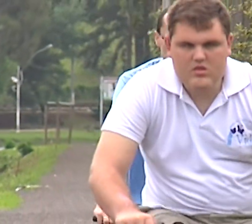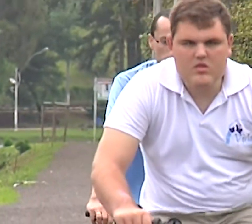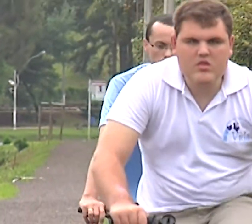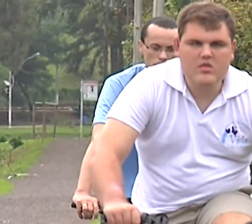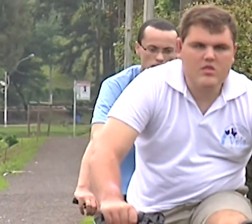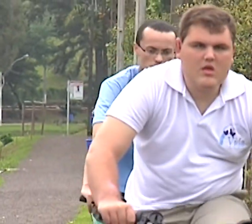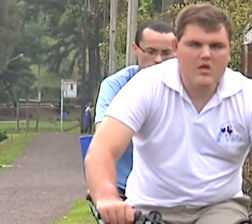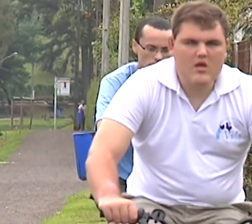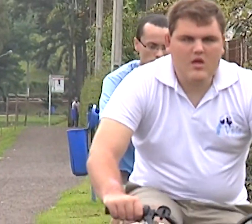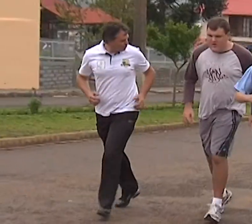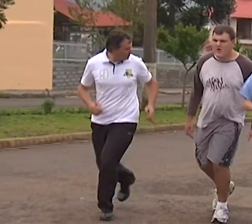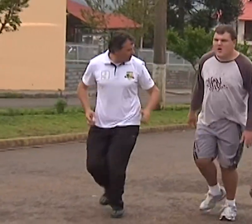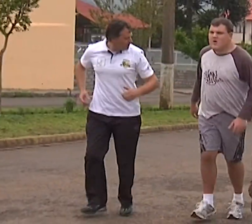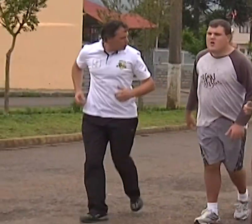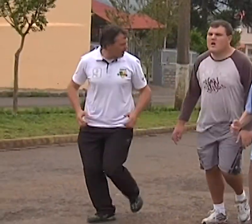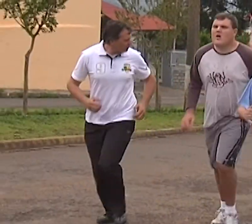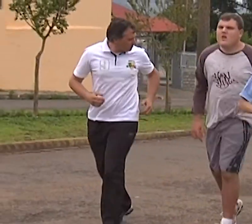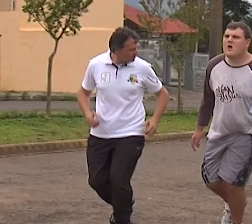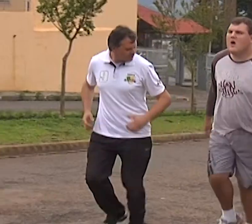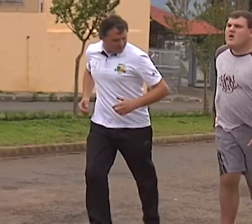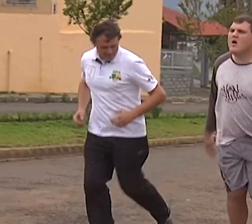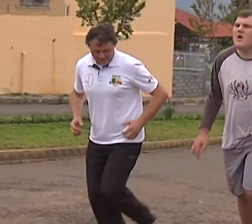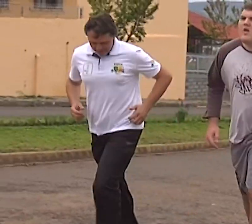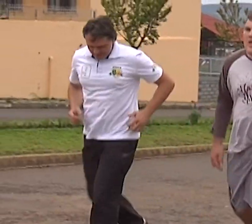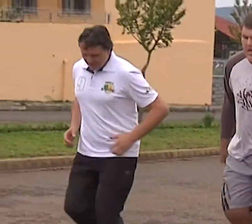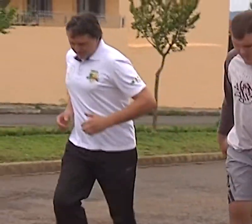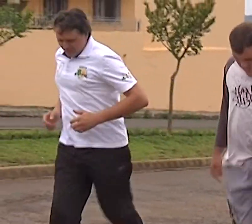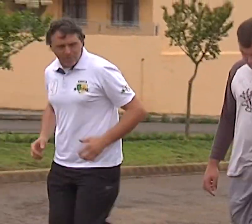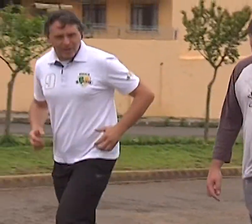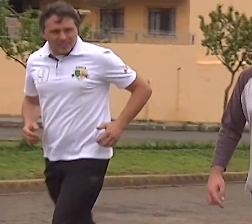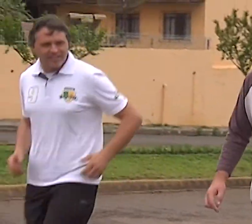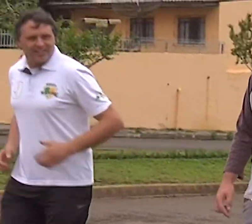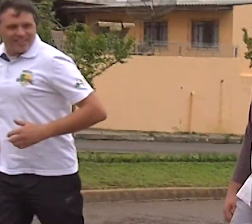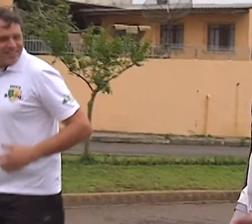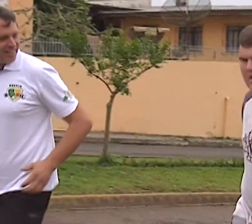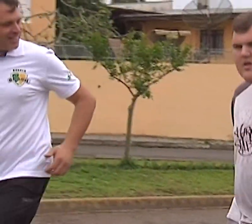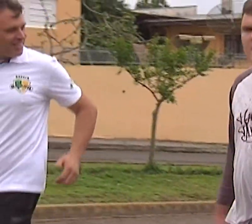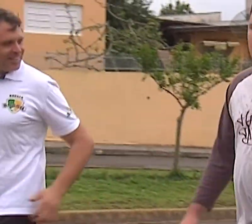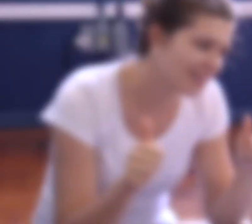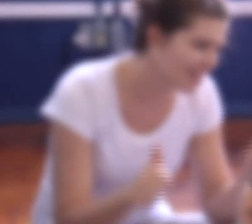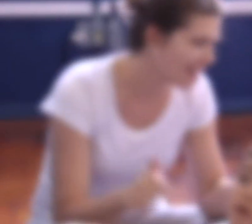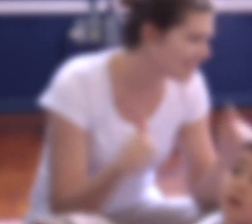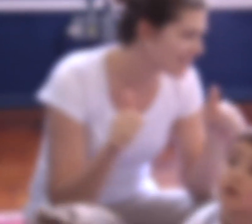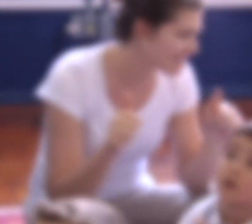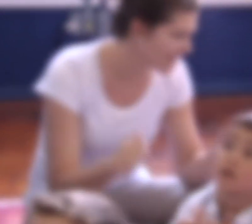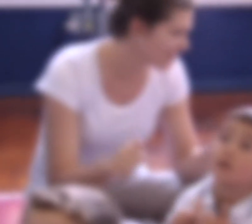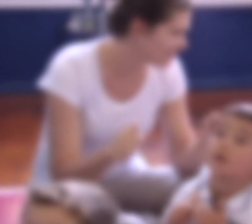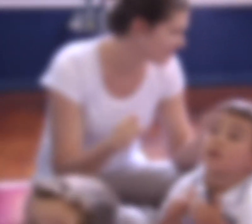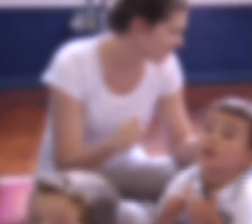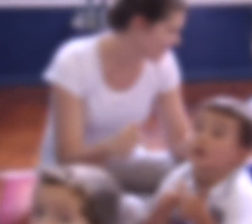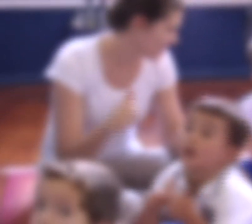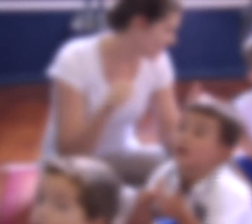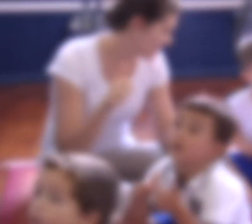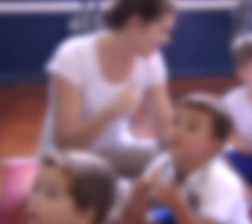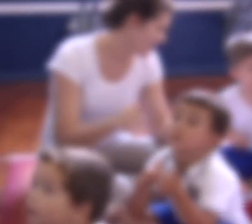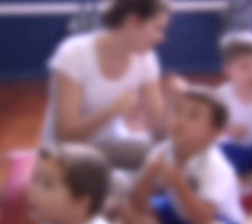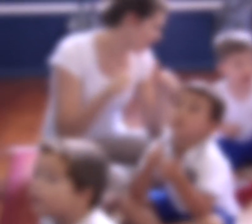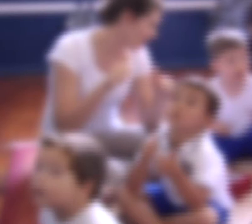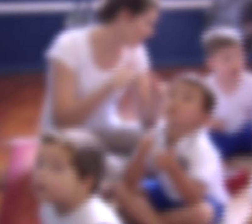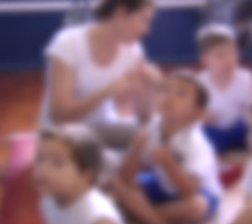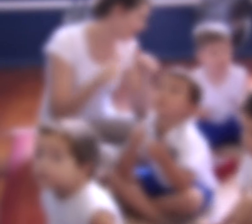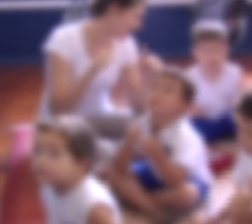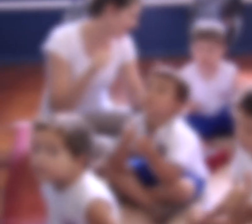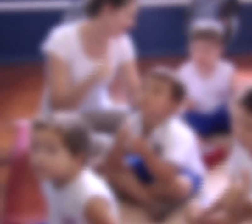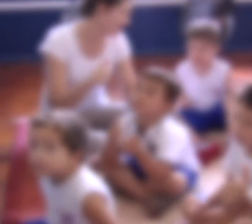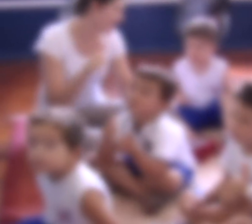inteligência, até formas mais graves, sendo incapaz de manter qualquer tipo de contato interpessoal e apresentando